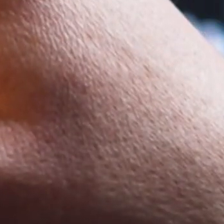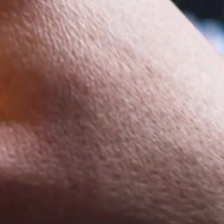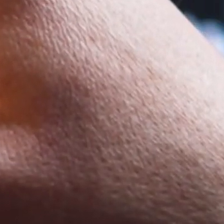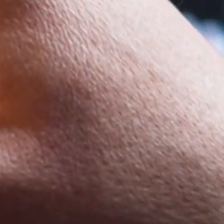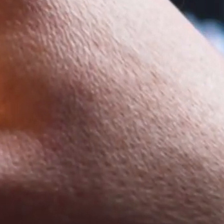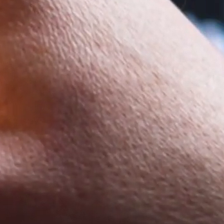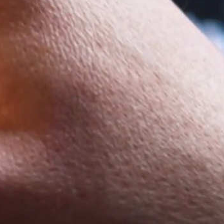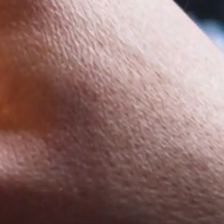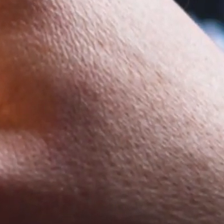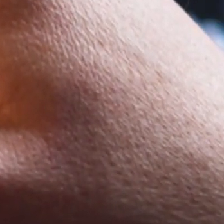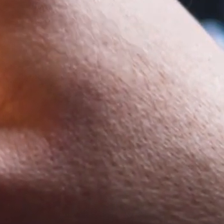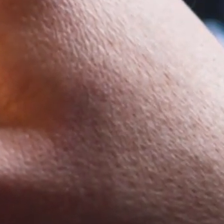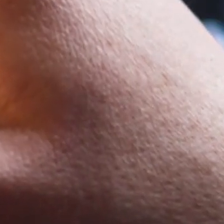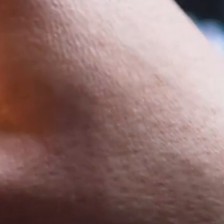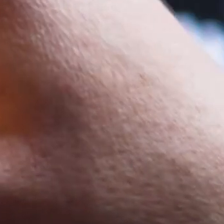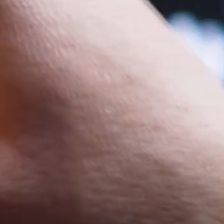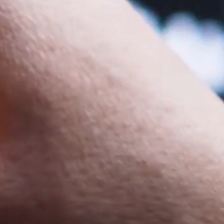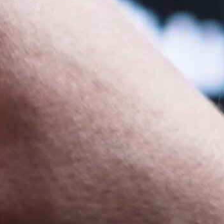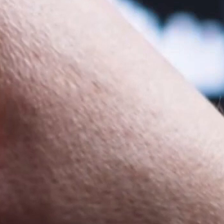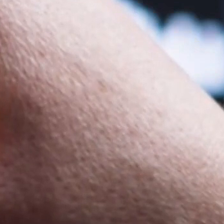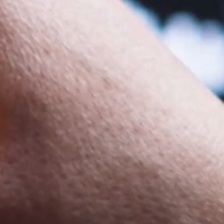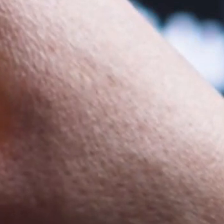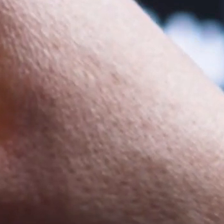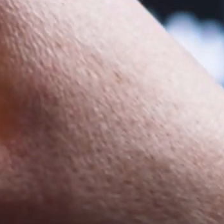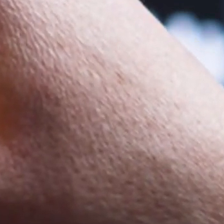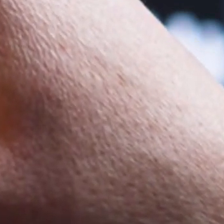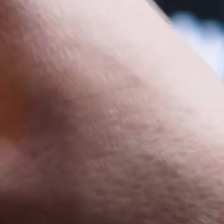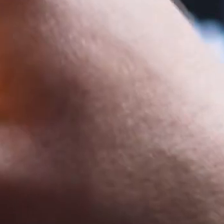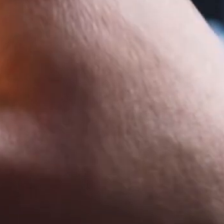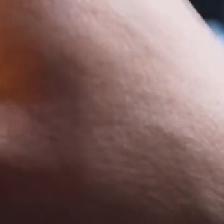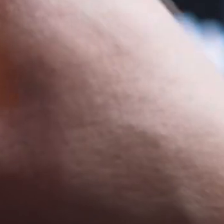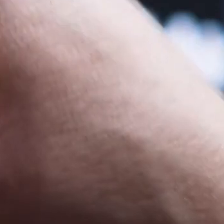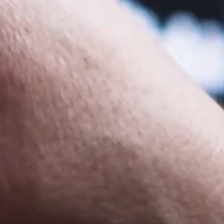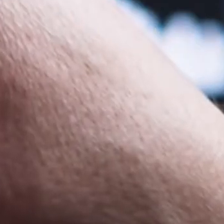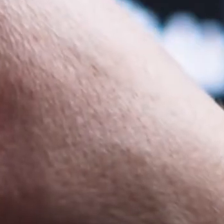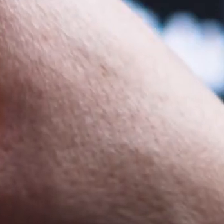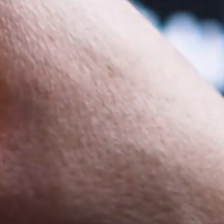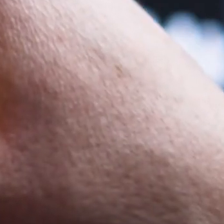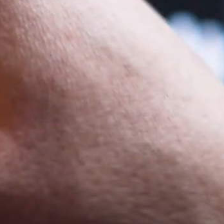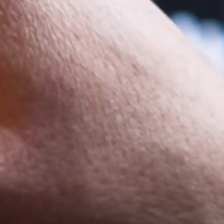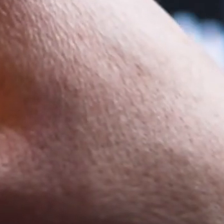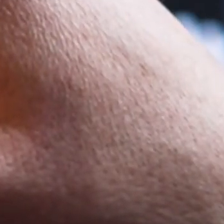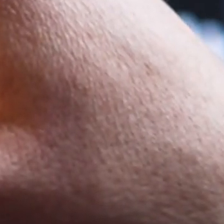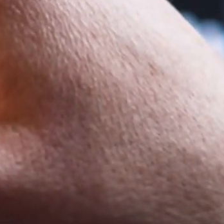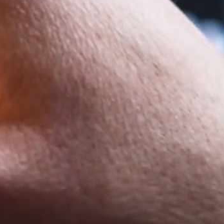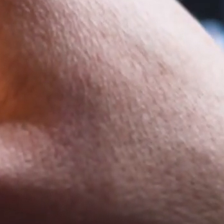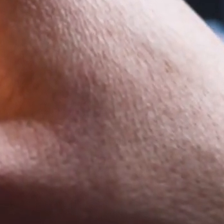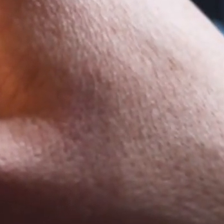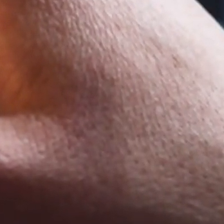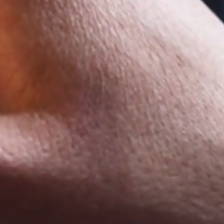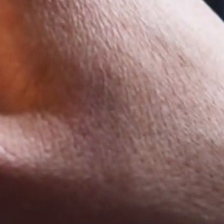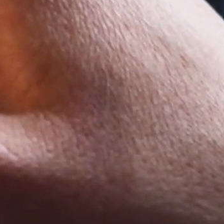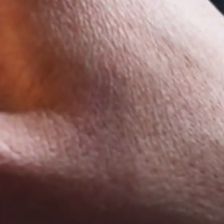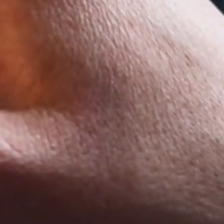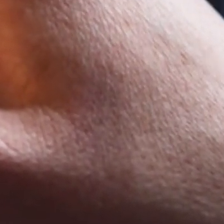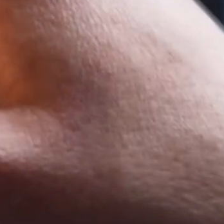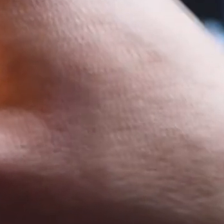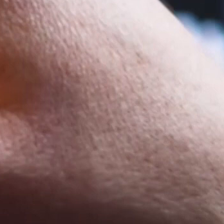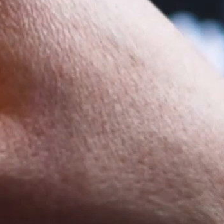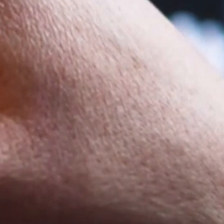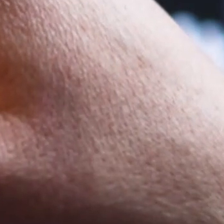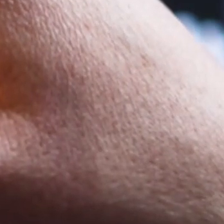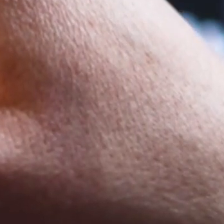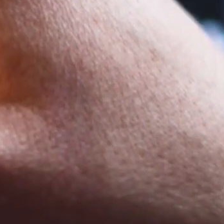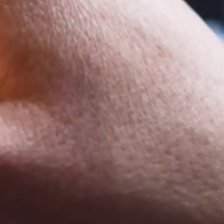nesse momento em que eu estou puxando as informações. O que acontece, né, nesse meio tempo? Pode ter alguém ali roubando